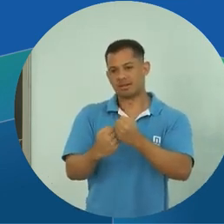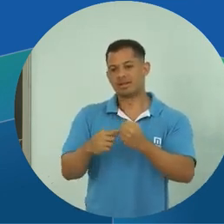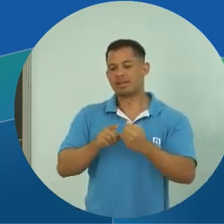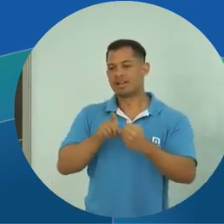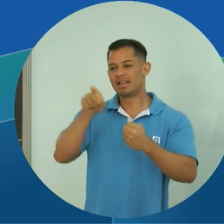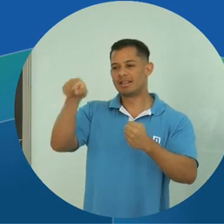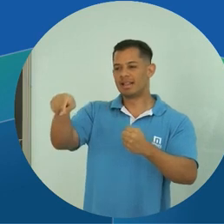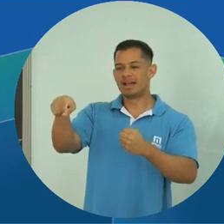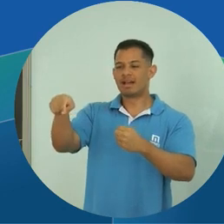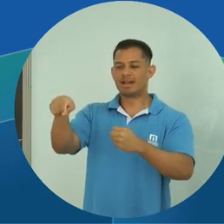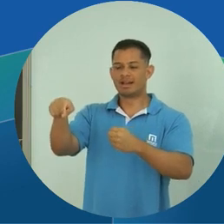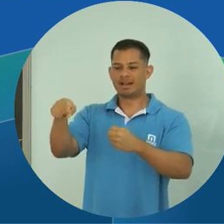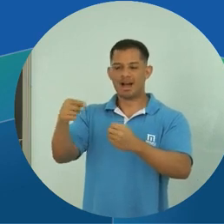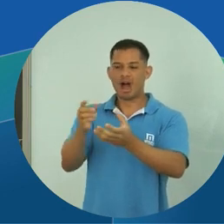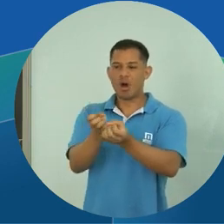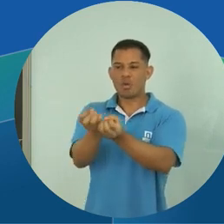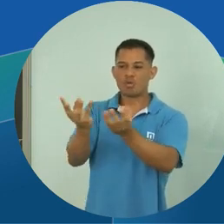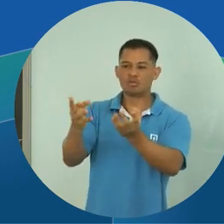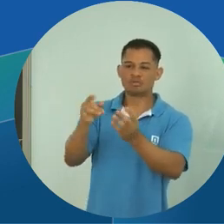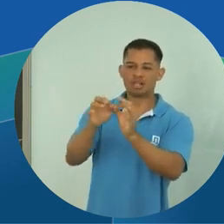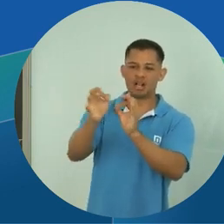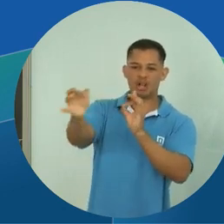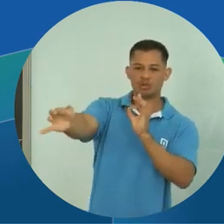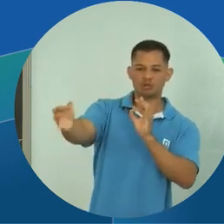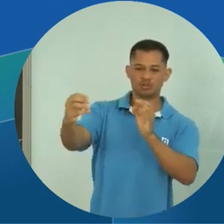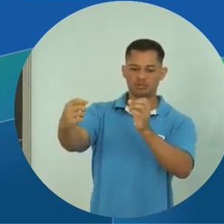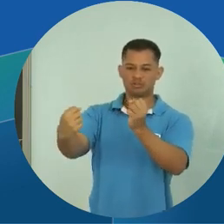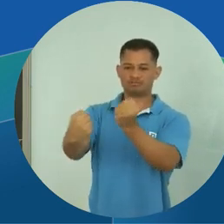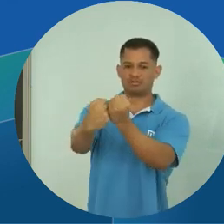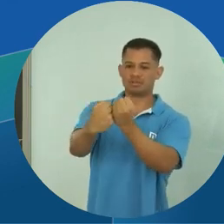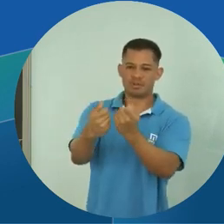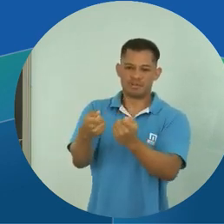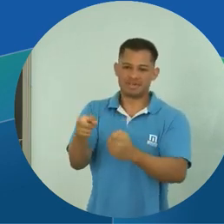intervenção de reforço. E no decorrer da obra,